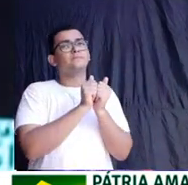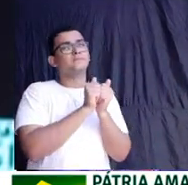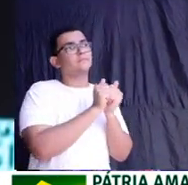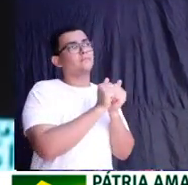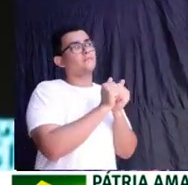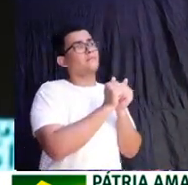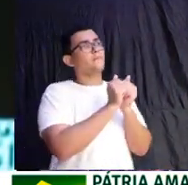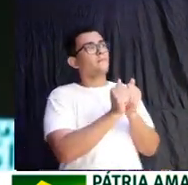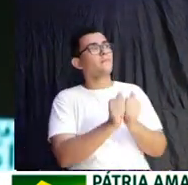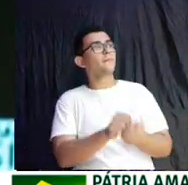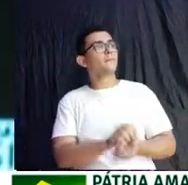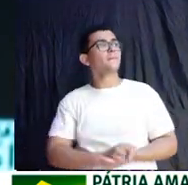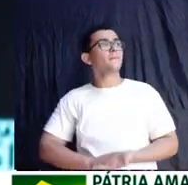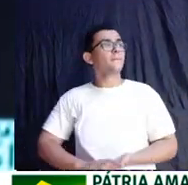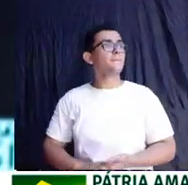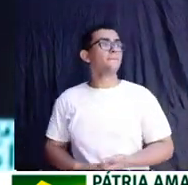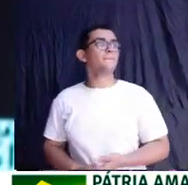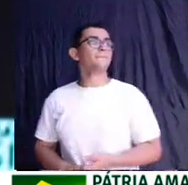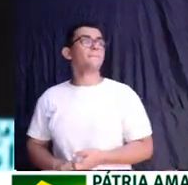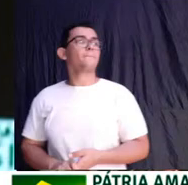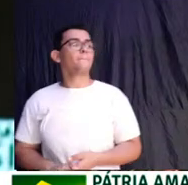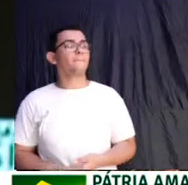Paulino Jolão.